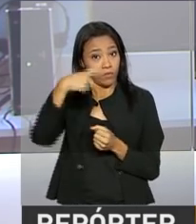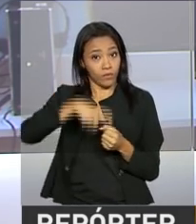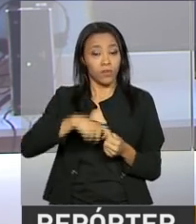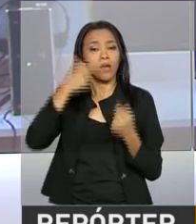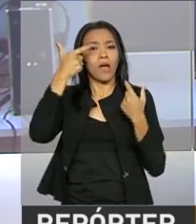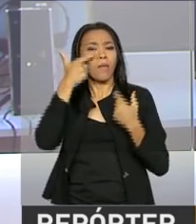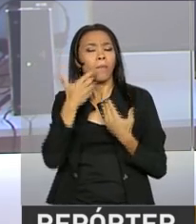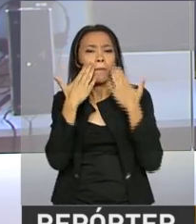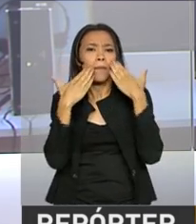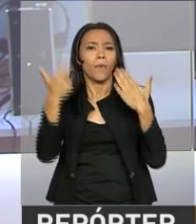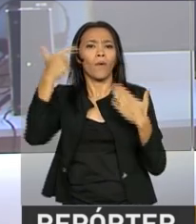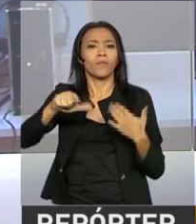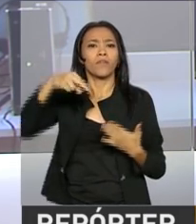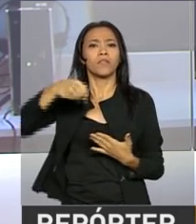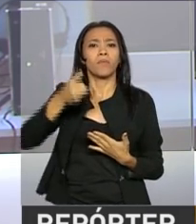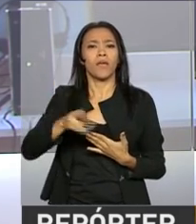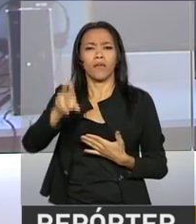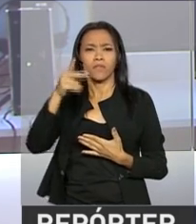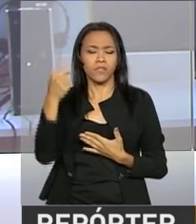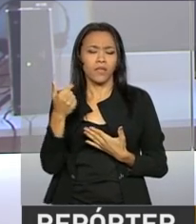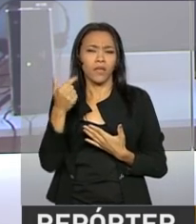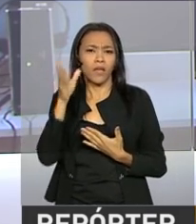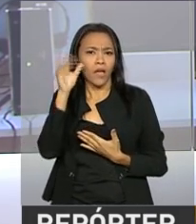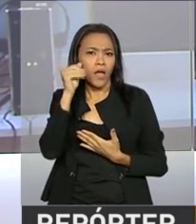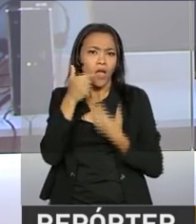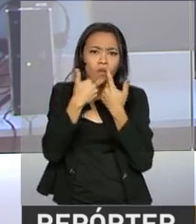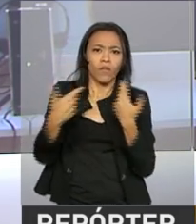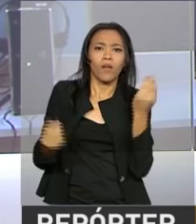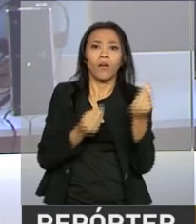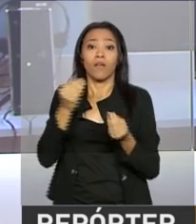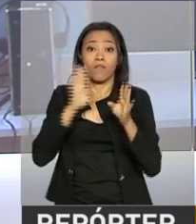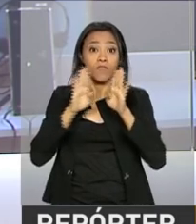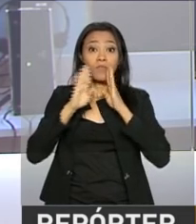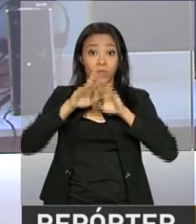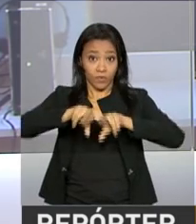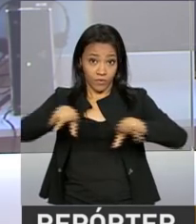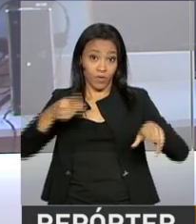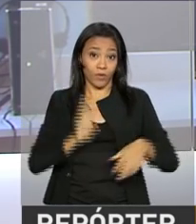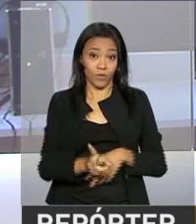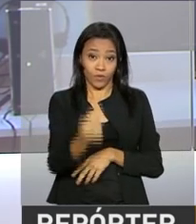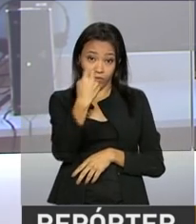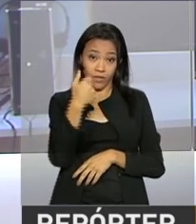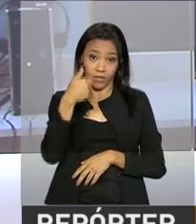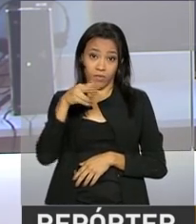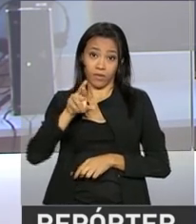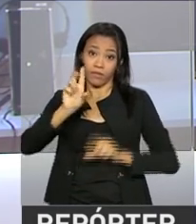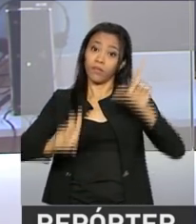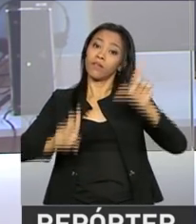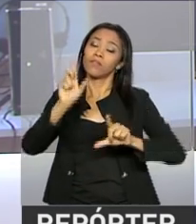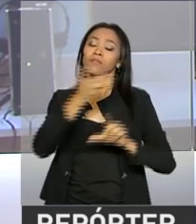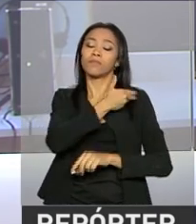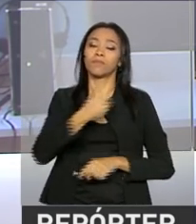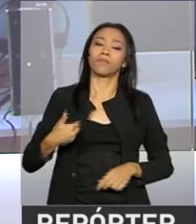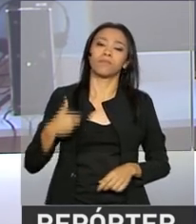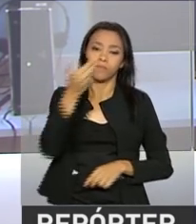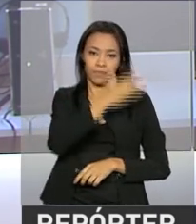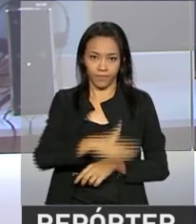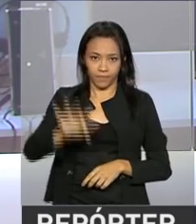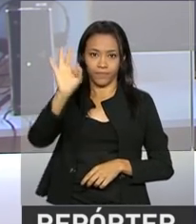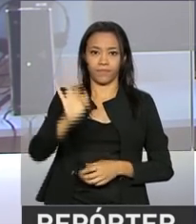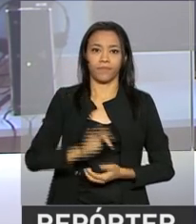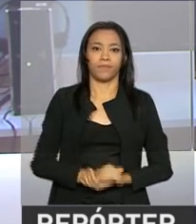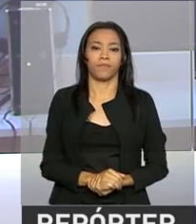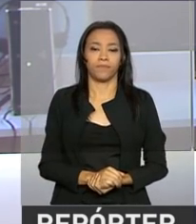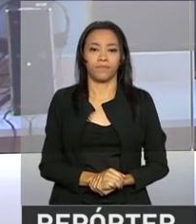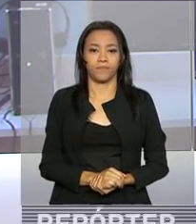NBR acompanhe as notícias também Pelas nossas redes sociais e e continue com a gente aqui na inbr a TV do Governo